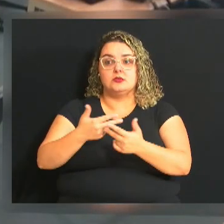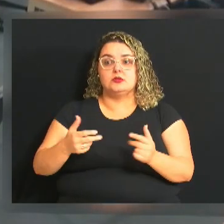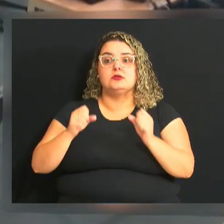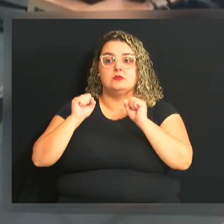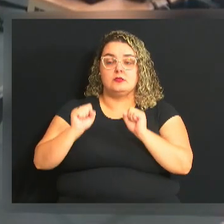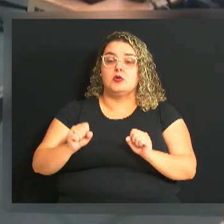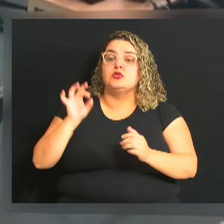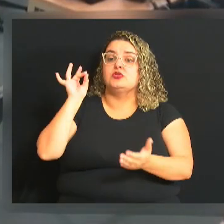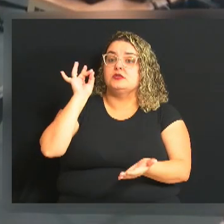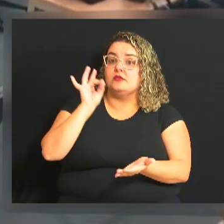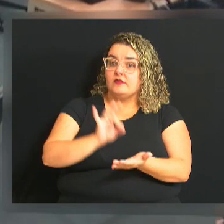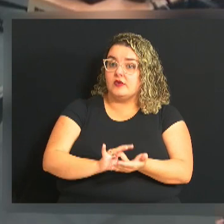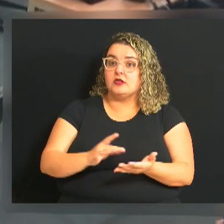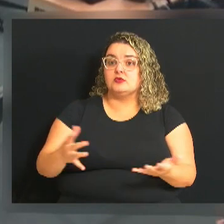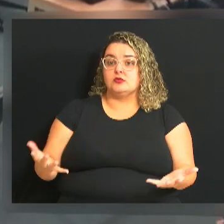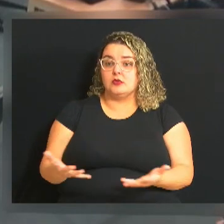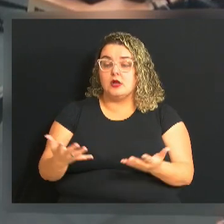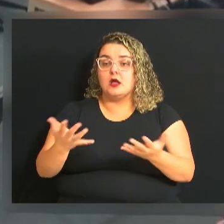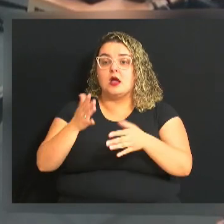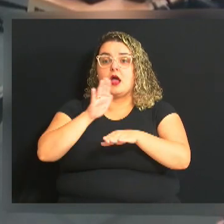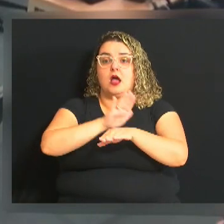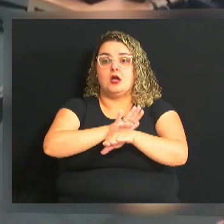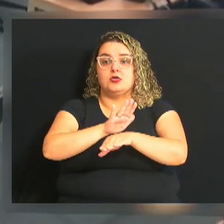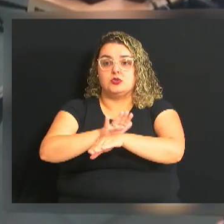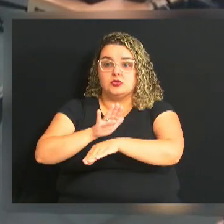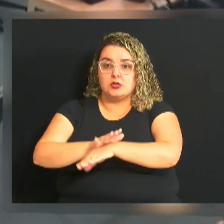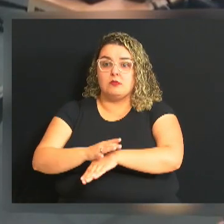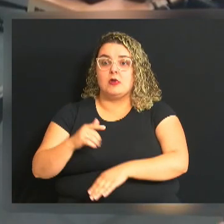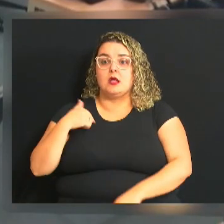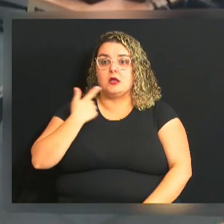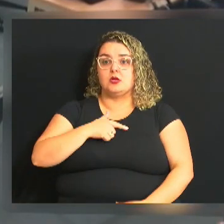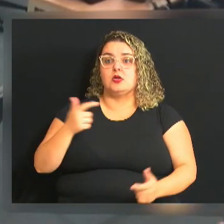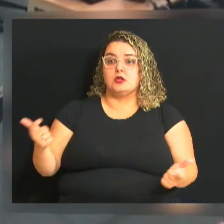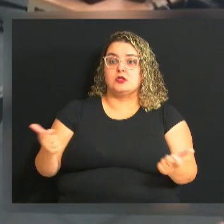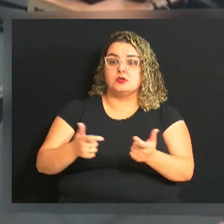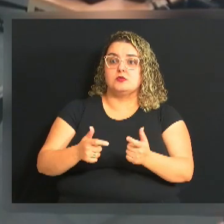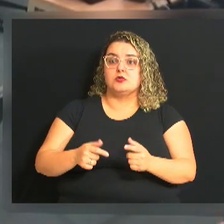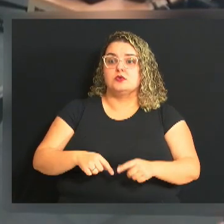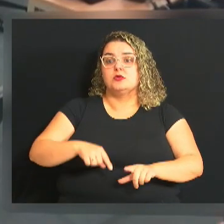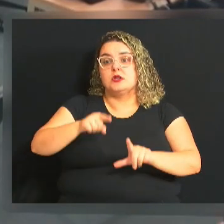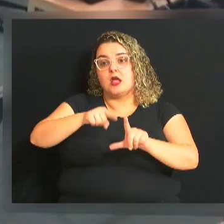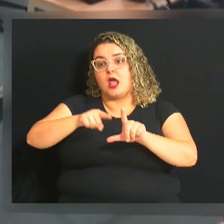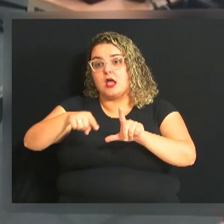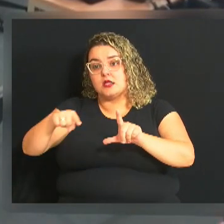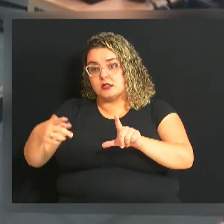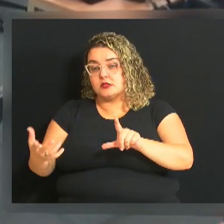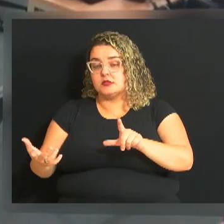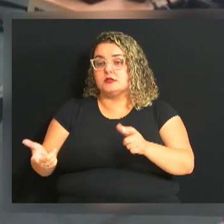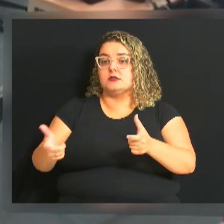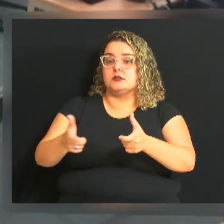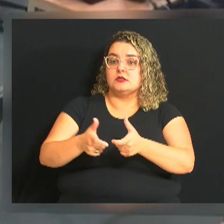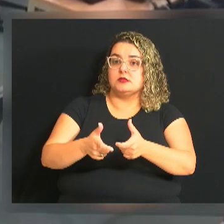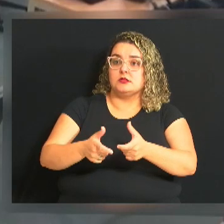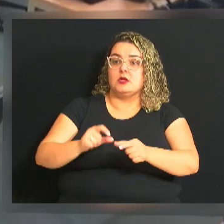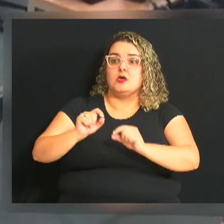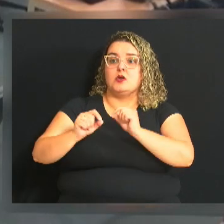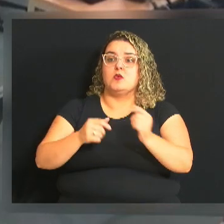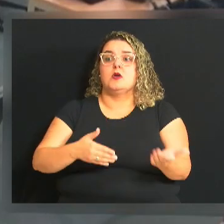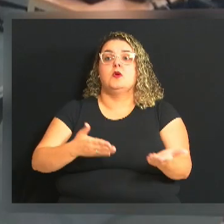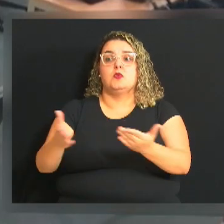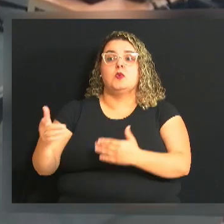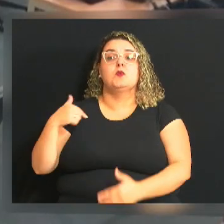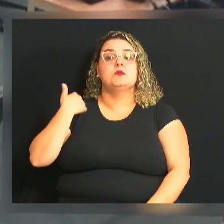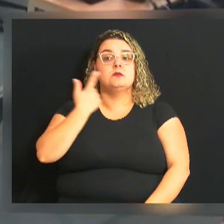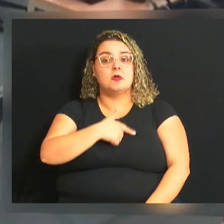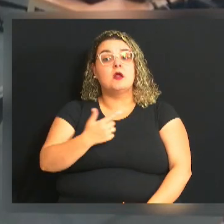fato, contribuir para que a gente diminua esses índices. E o que eu trouxe para a gente